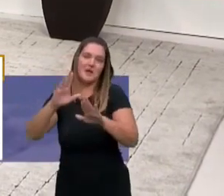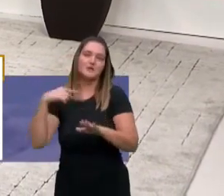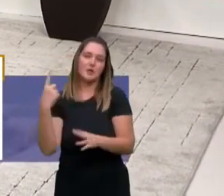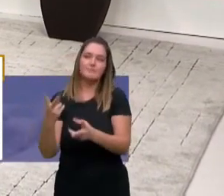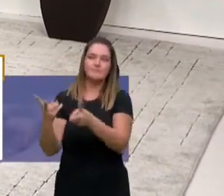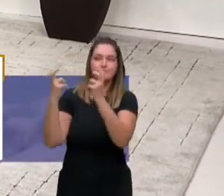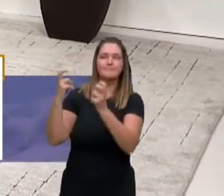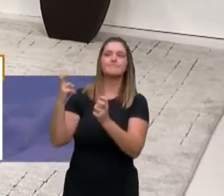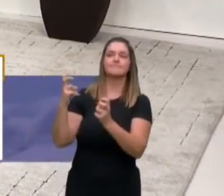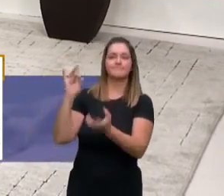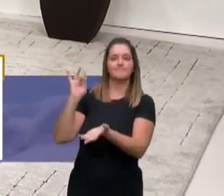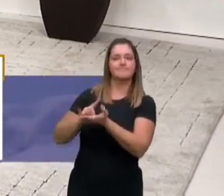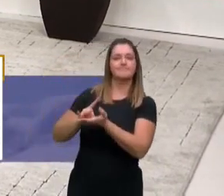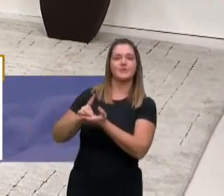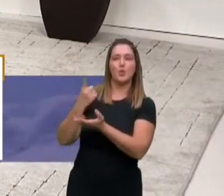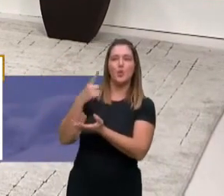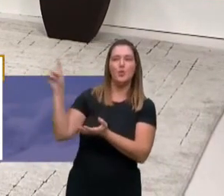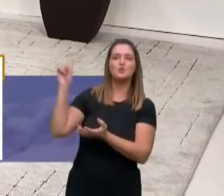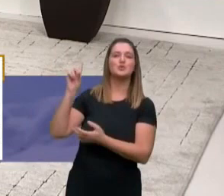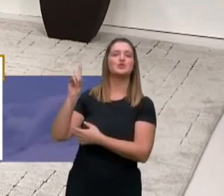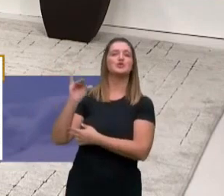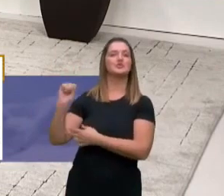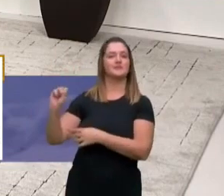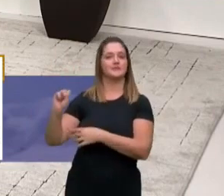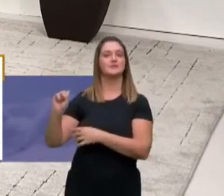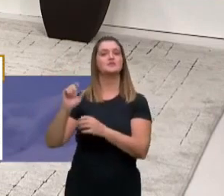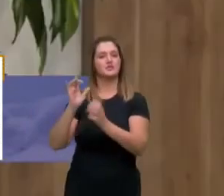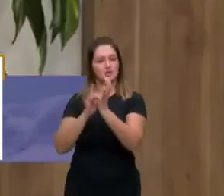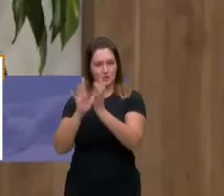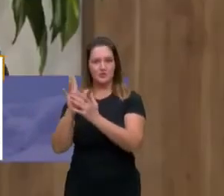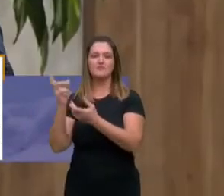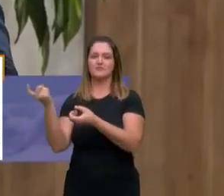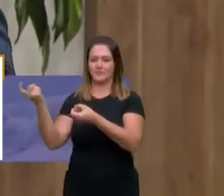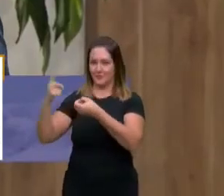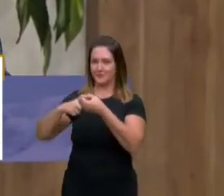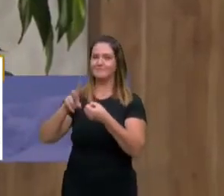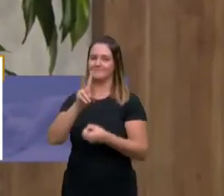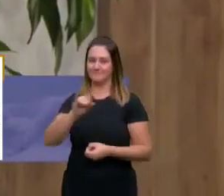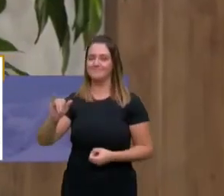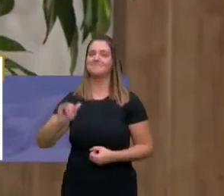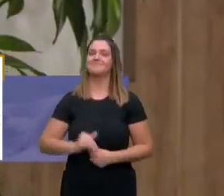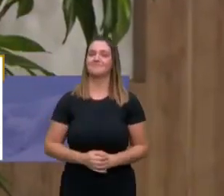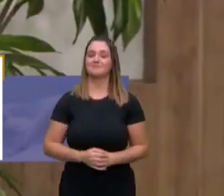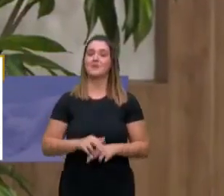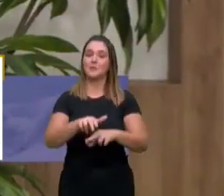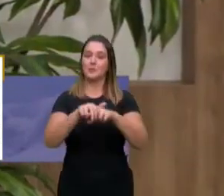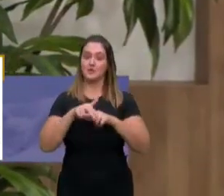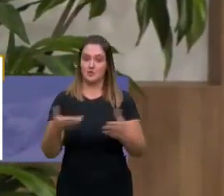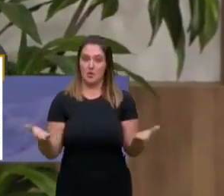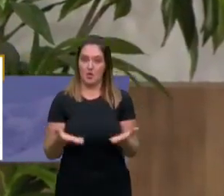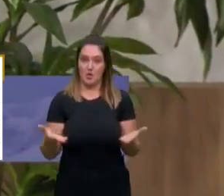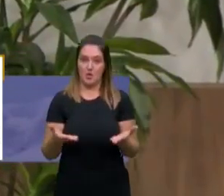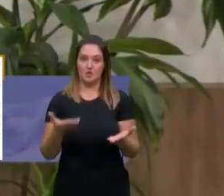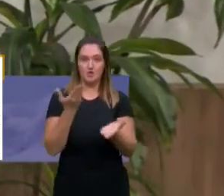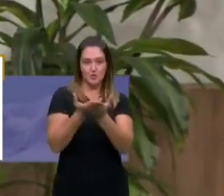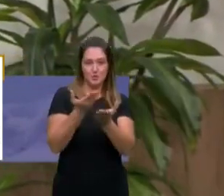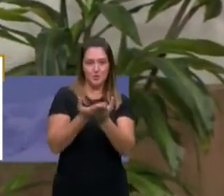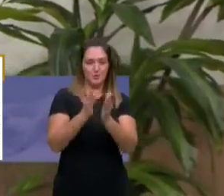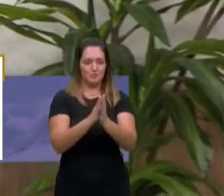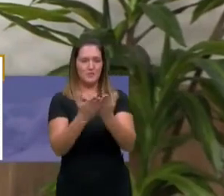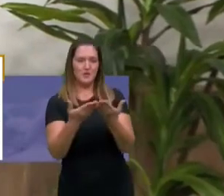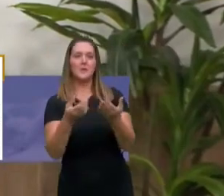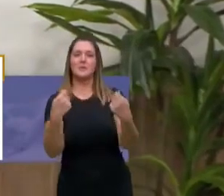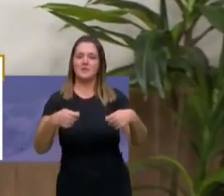nos últimos dias e que Jesus em breve voltará. É por isso que nessa classe bíblica nós temos que nos